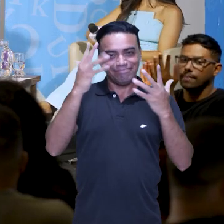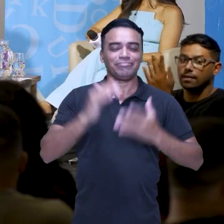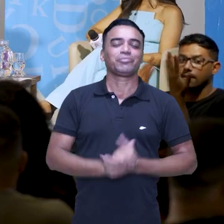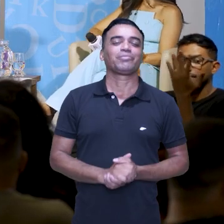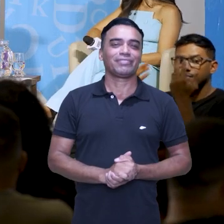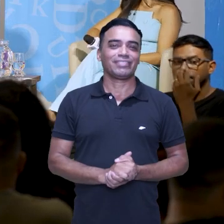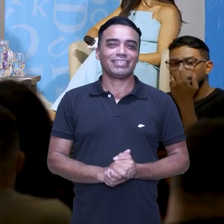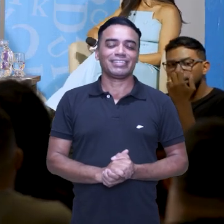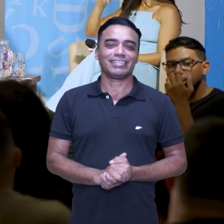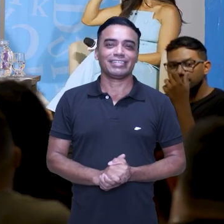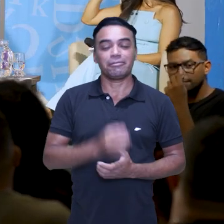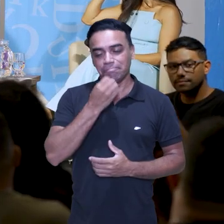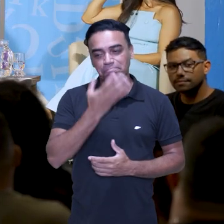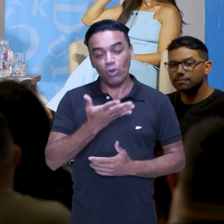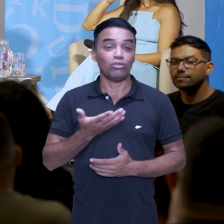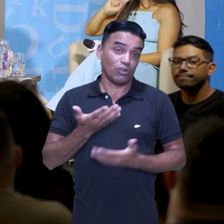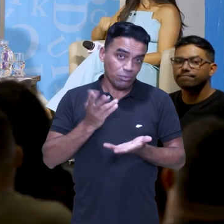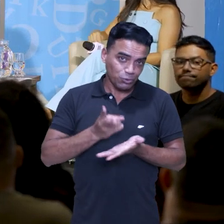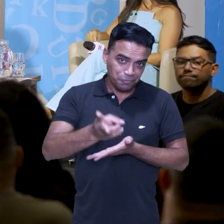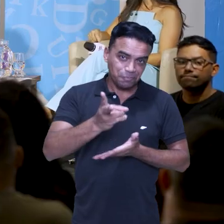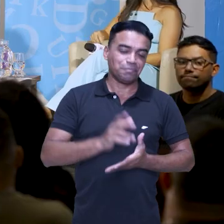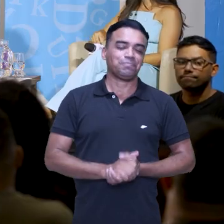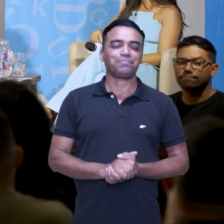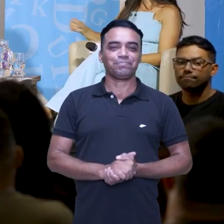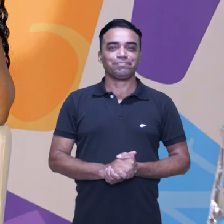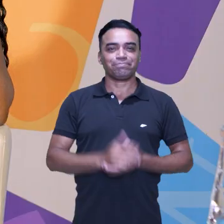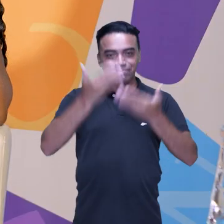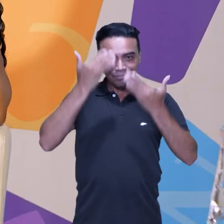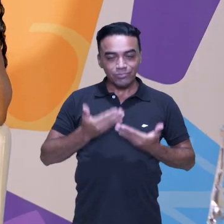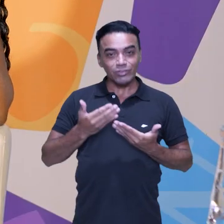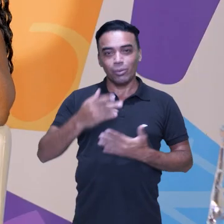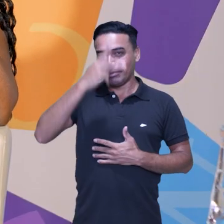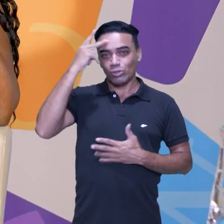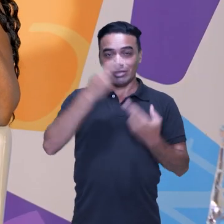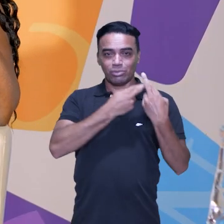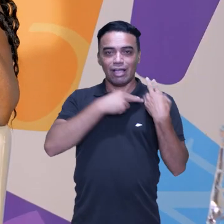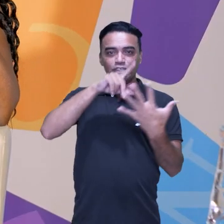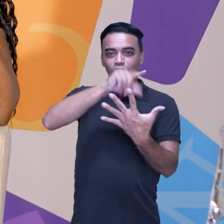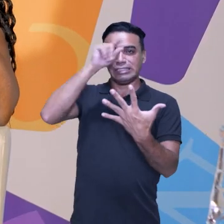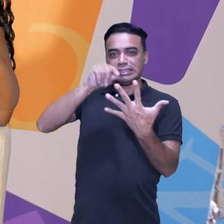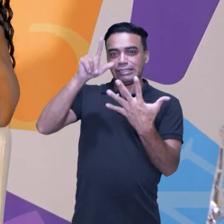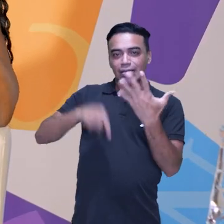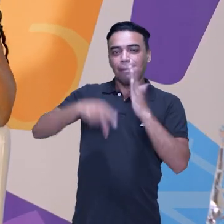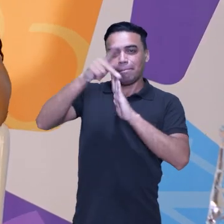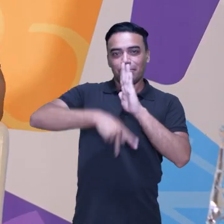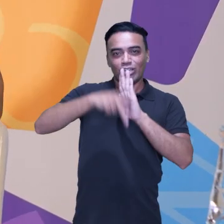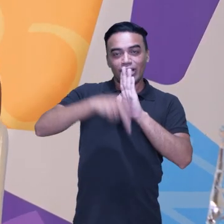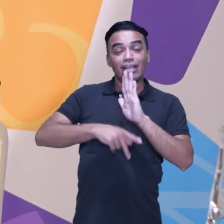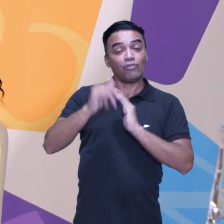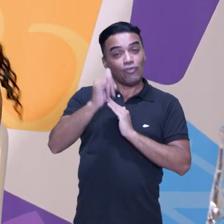Bem, então vamos lá, né, gente? Eu, como curadora do projeto, falar um pouquinho da história